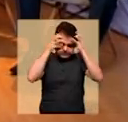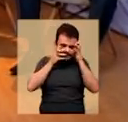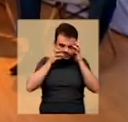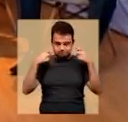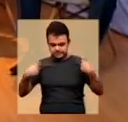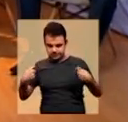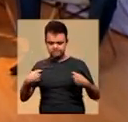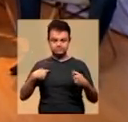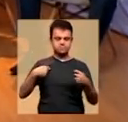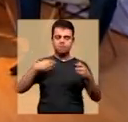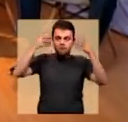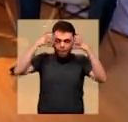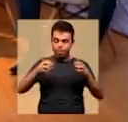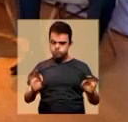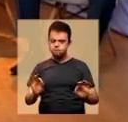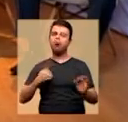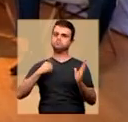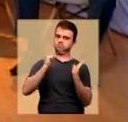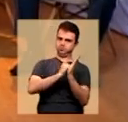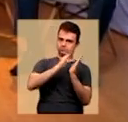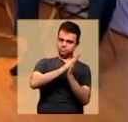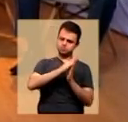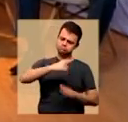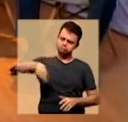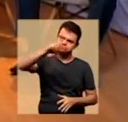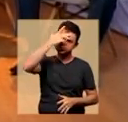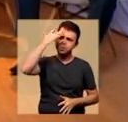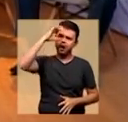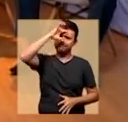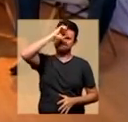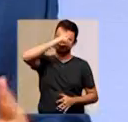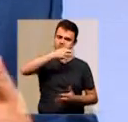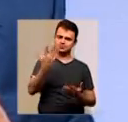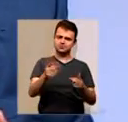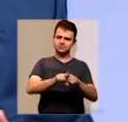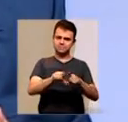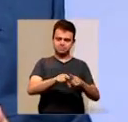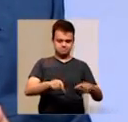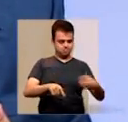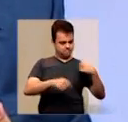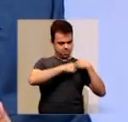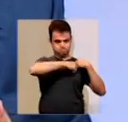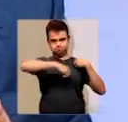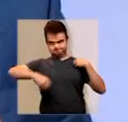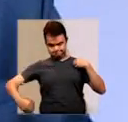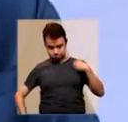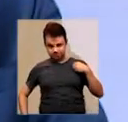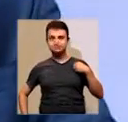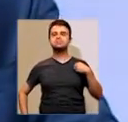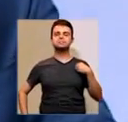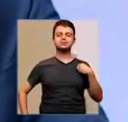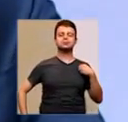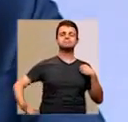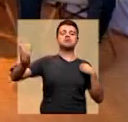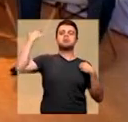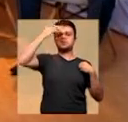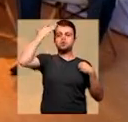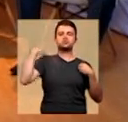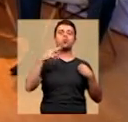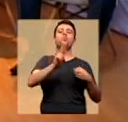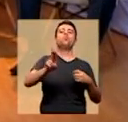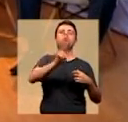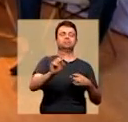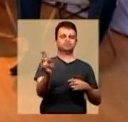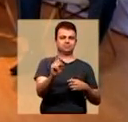tivesse o capacete, multava. Nós aprendemos a usar capacete. Depois eu cinto de segurança. Outra grita. Era uma coisa,